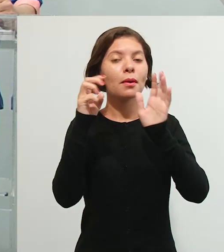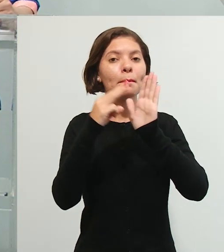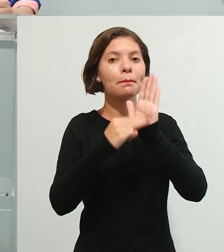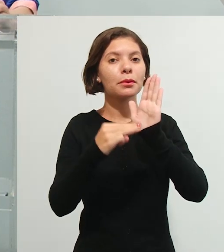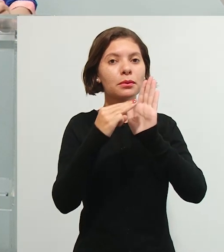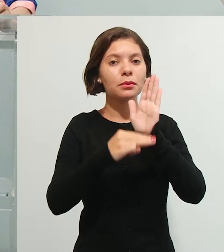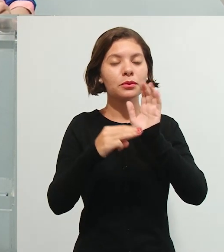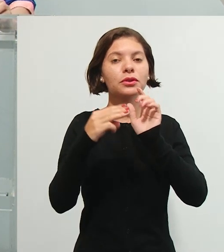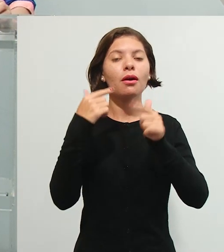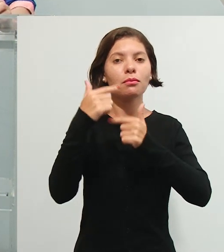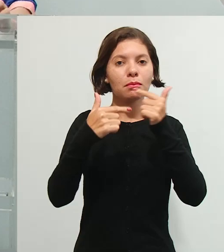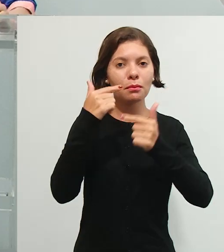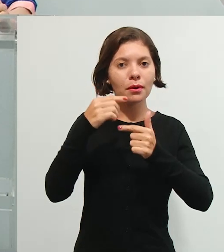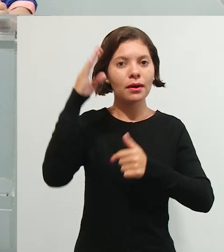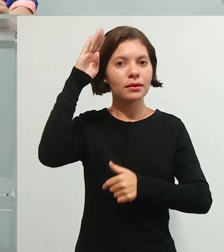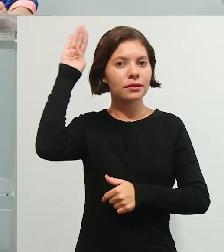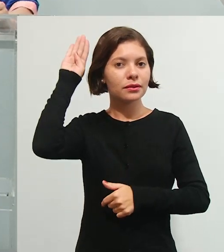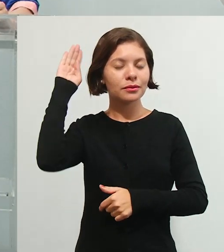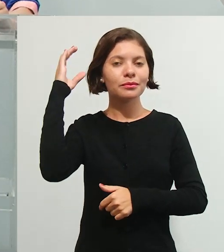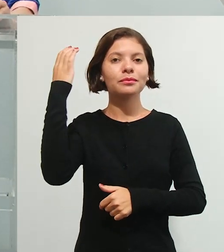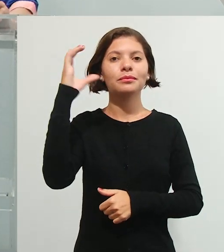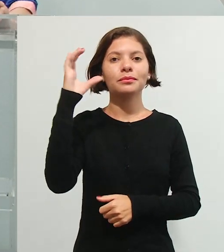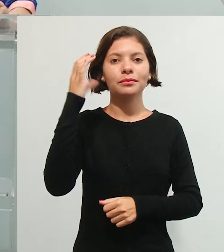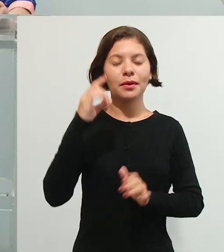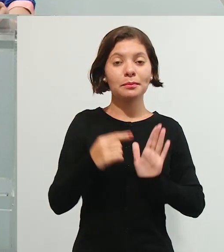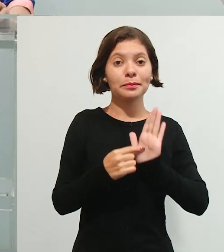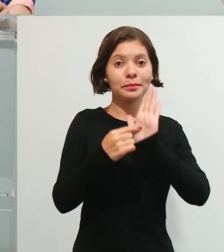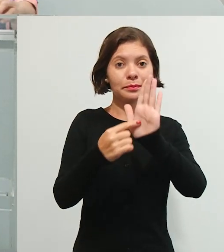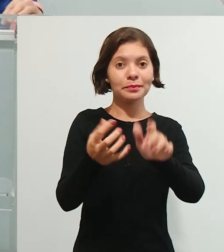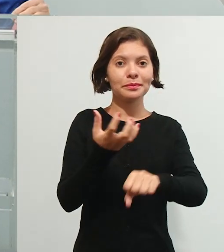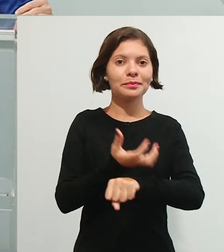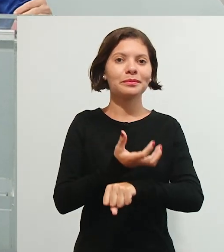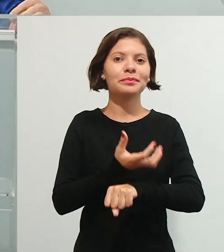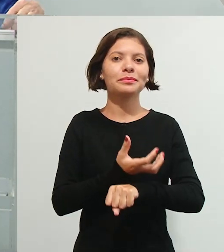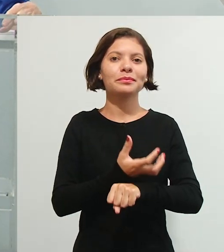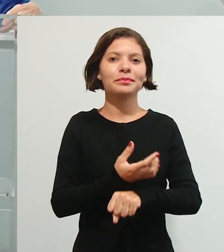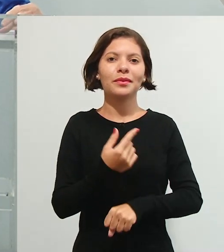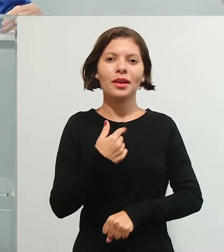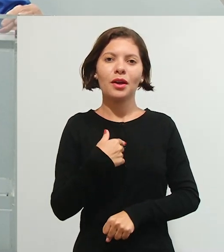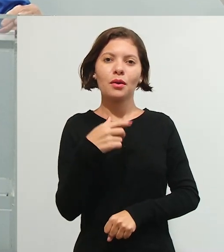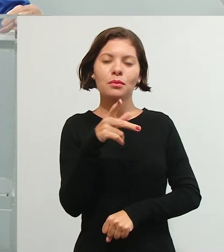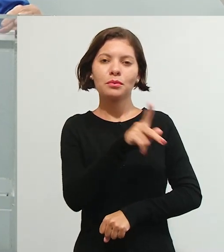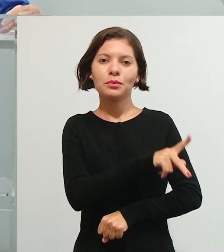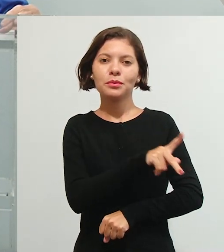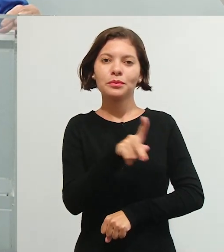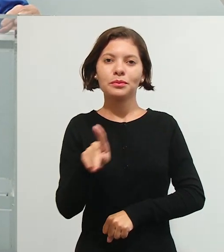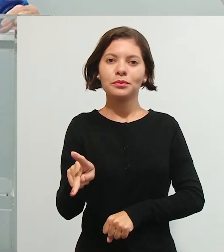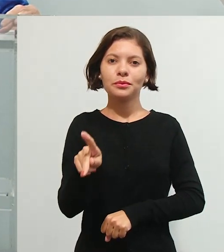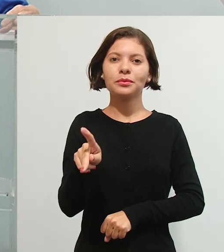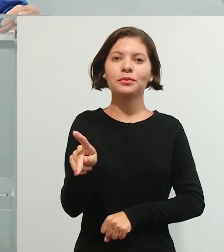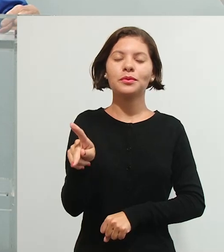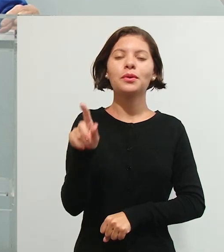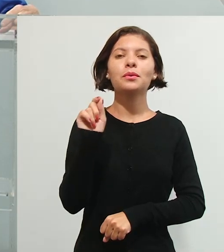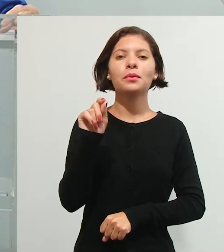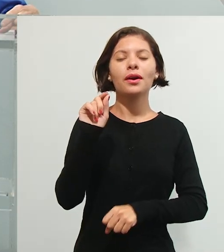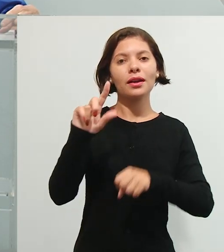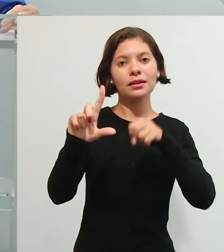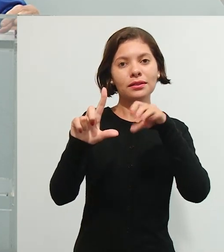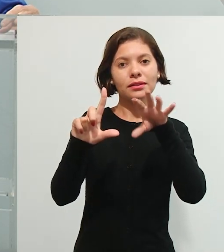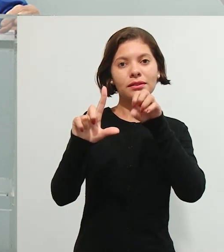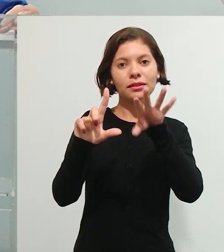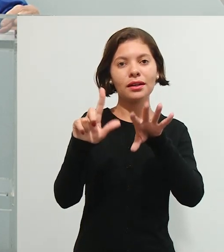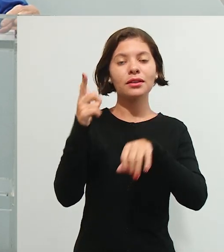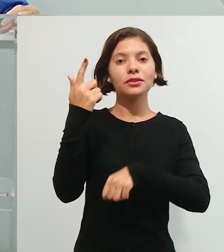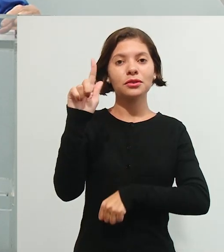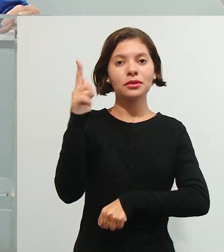trabalho acadêmico científico que é a apresentação da disciplina enquanto professora eu sou licenciada